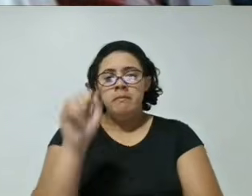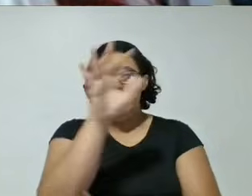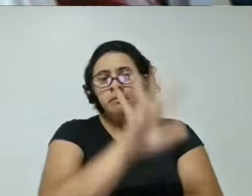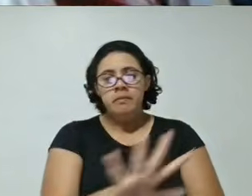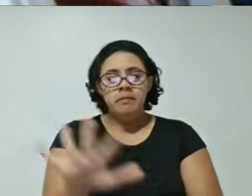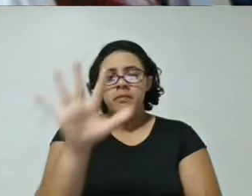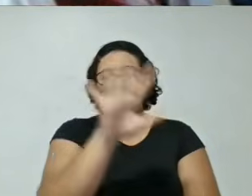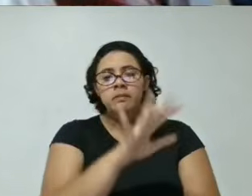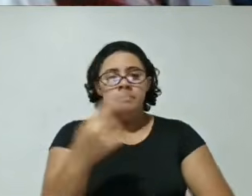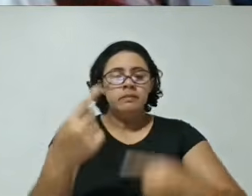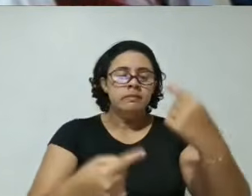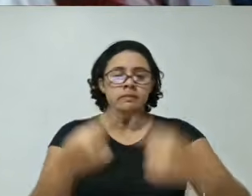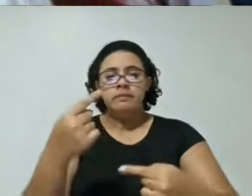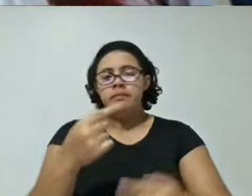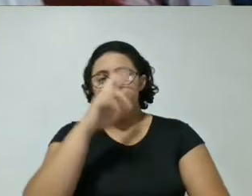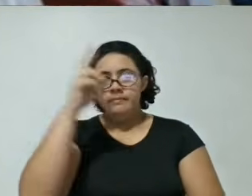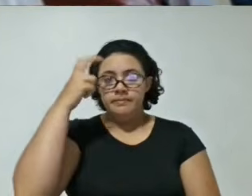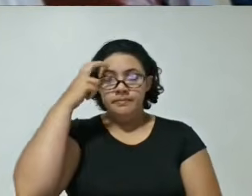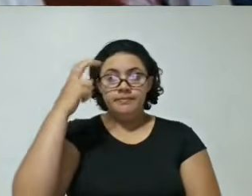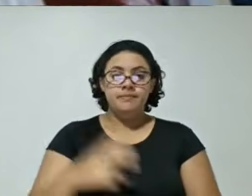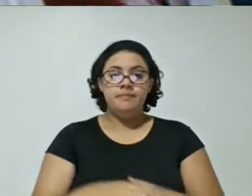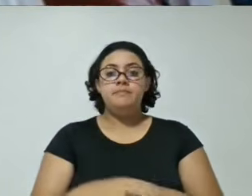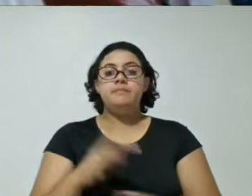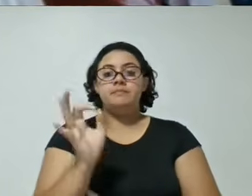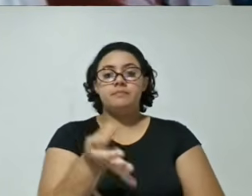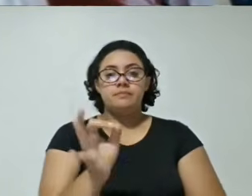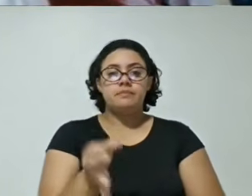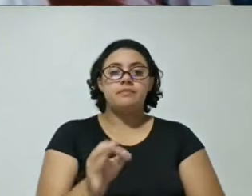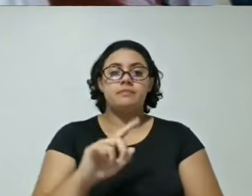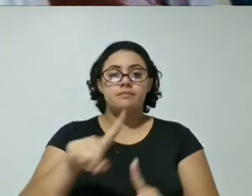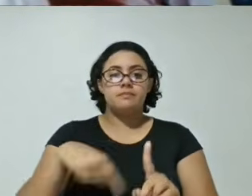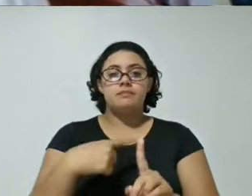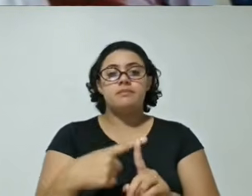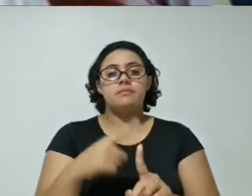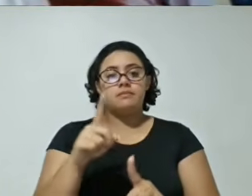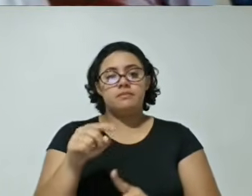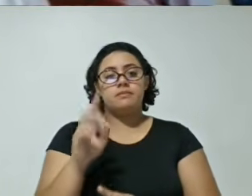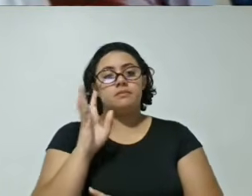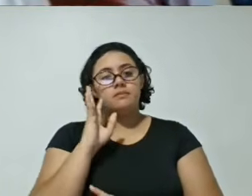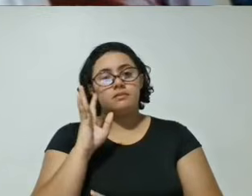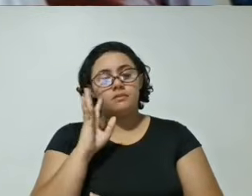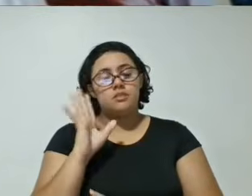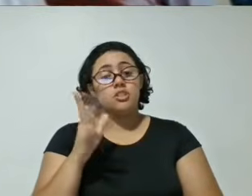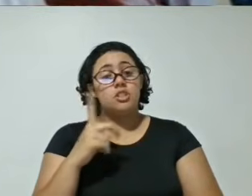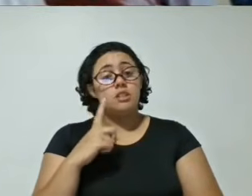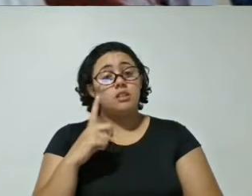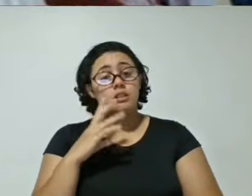política cultural. Exatamente. E além dessa equipe legal, eu já tinha um conhecimento